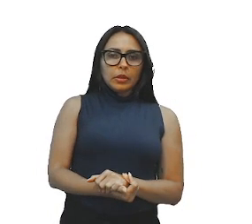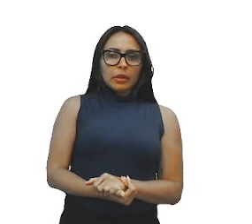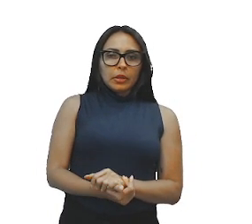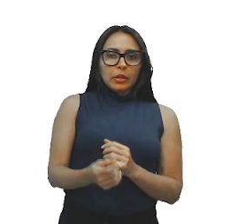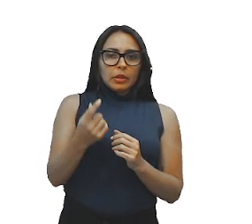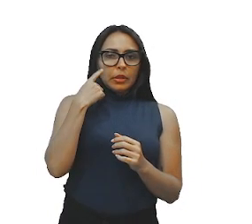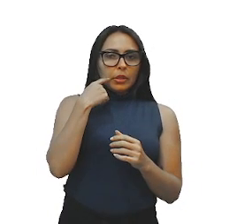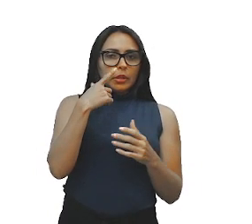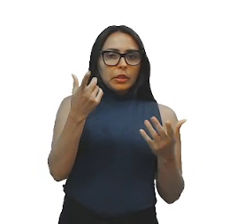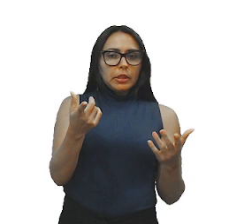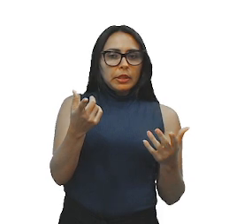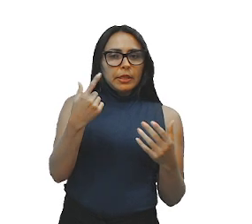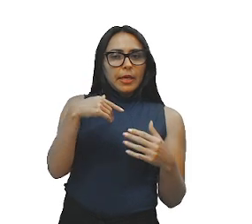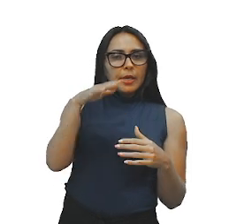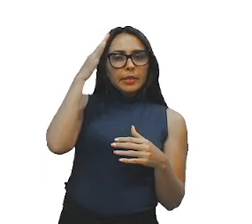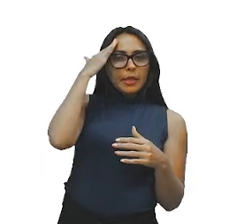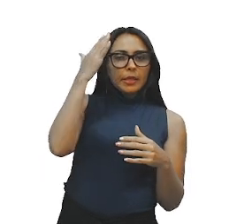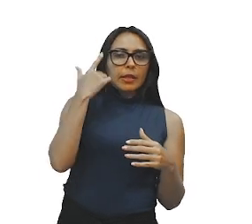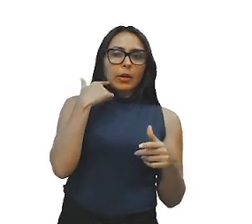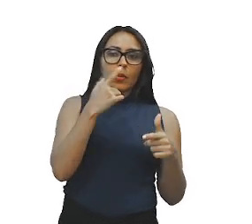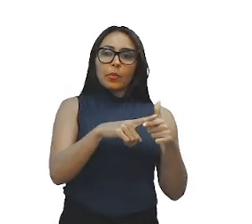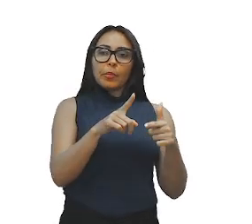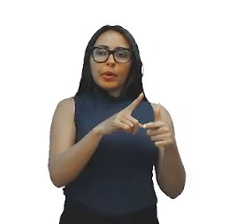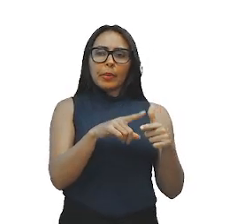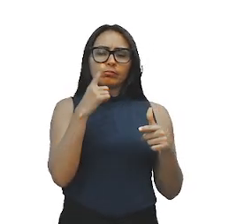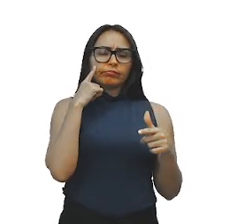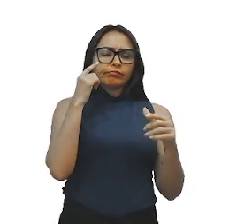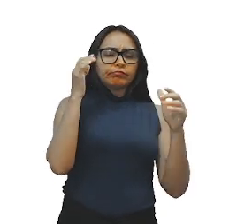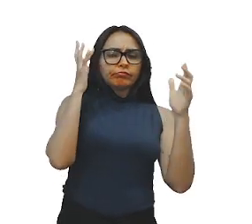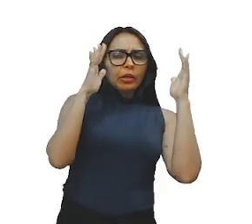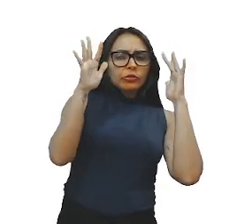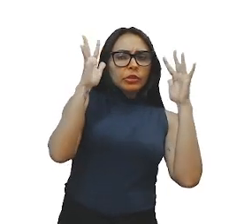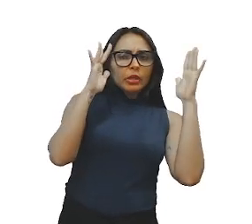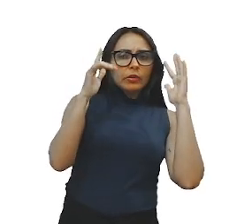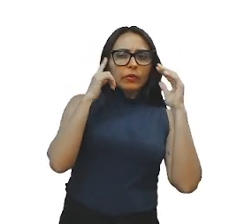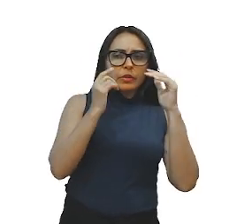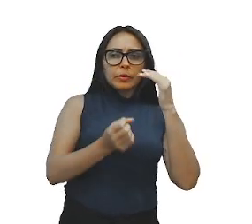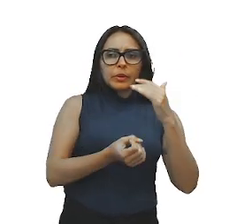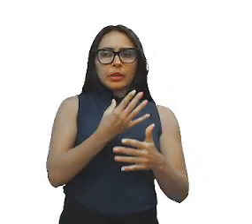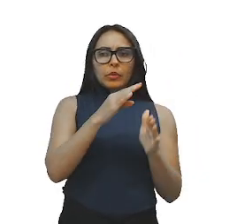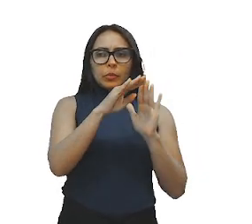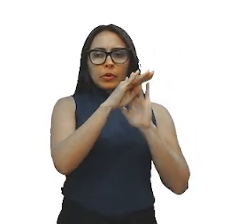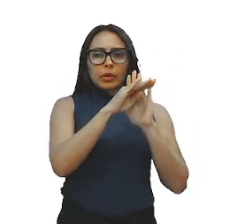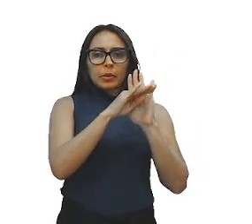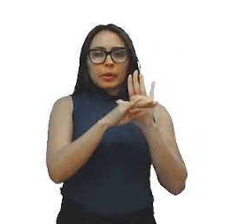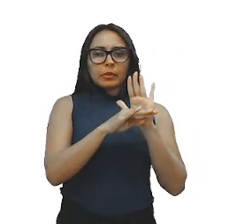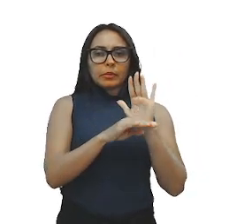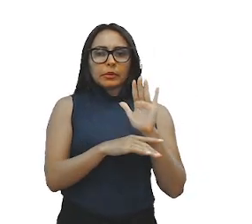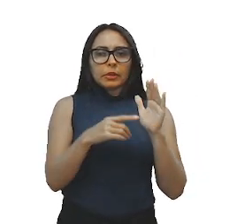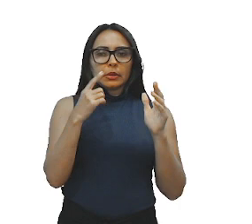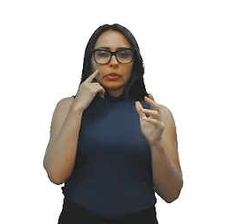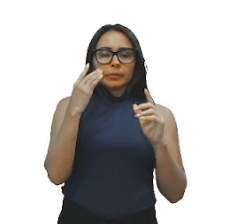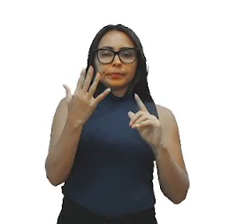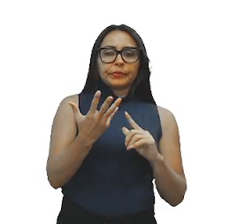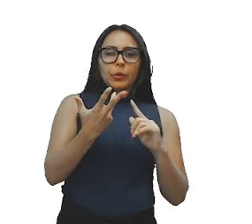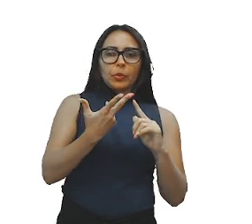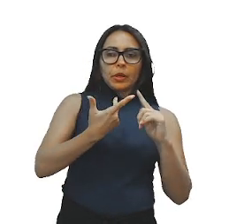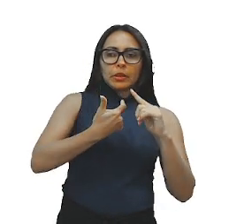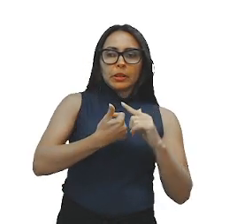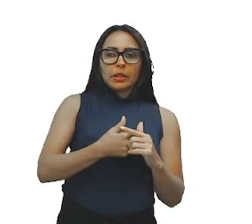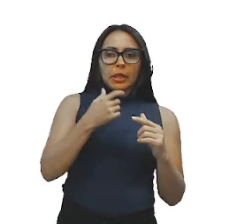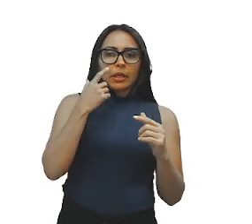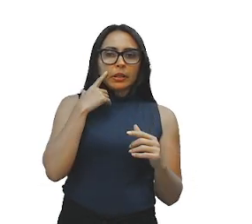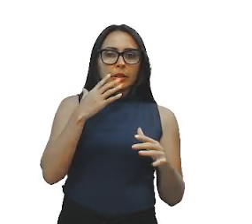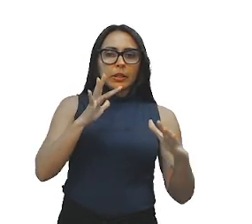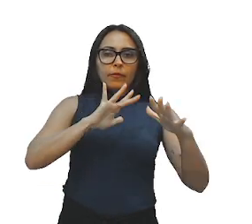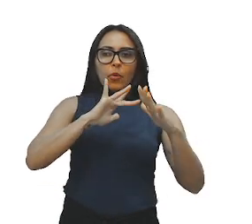problema. Vamos imaginar que nós vamos criar um programa para contar a quantidade de